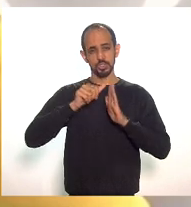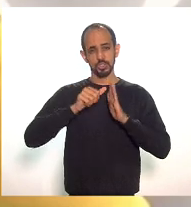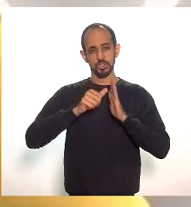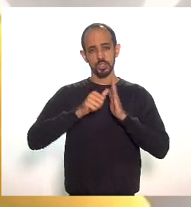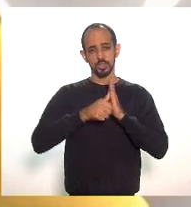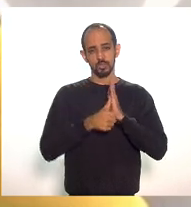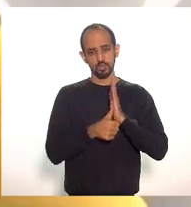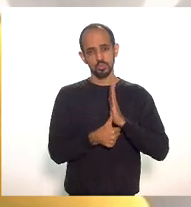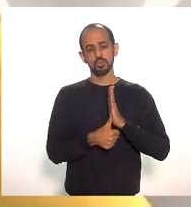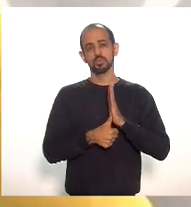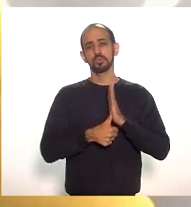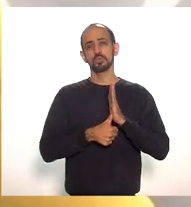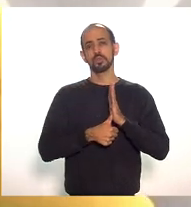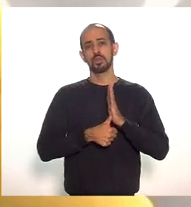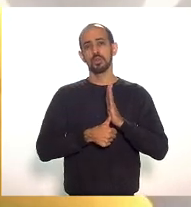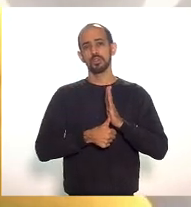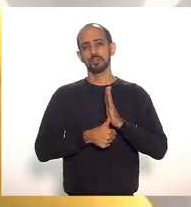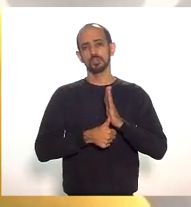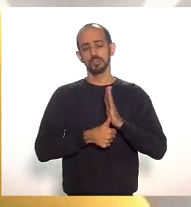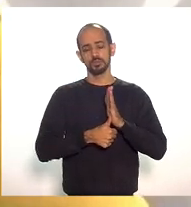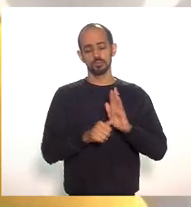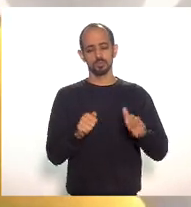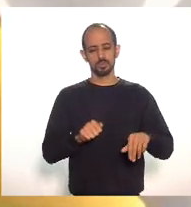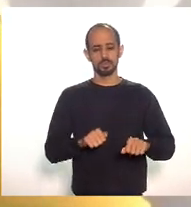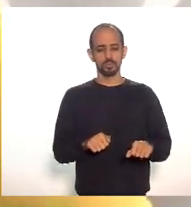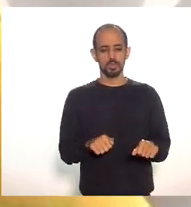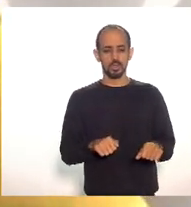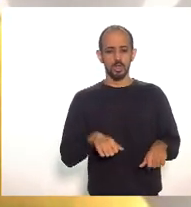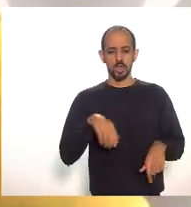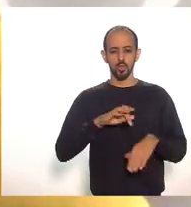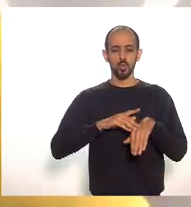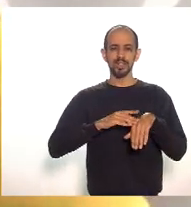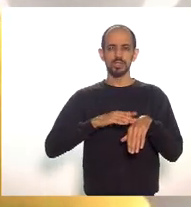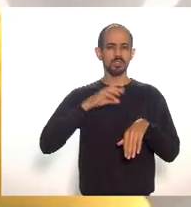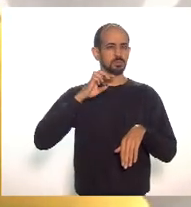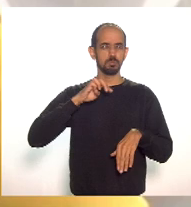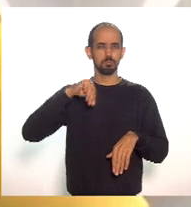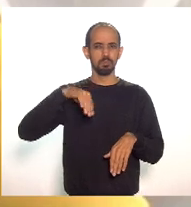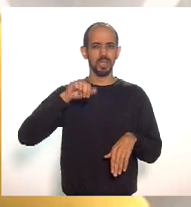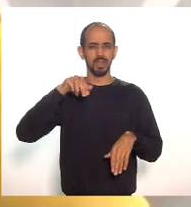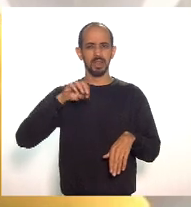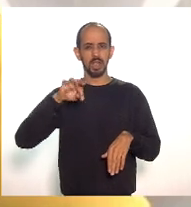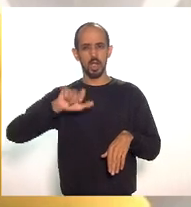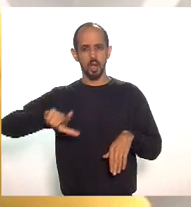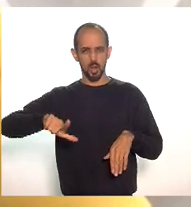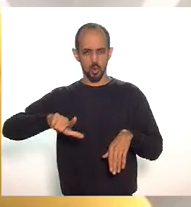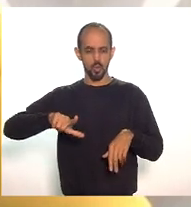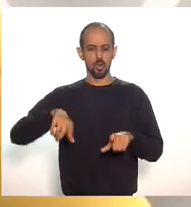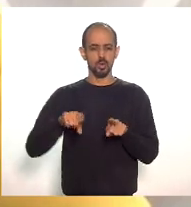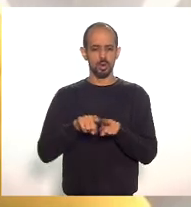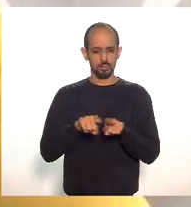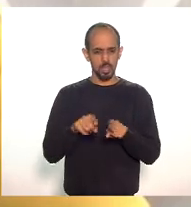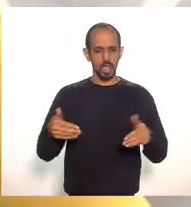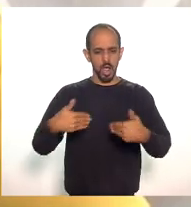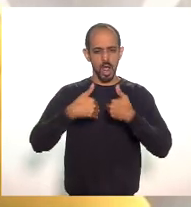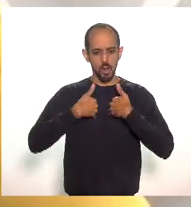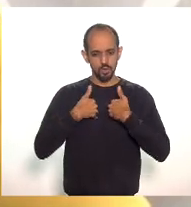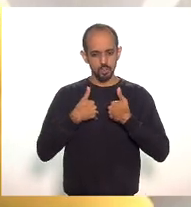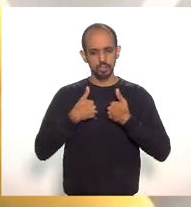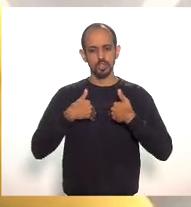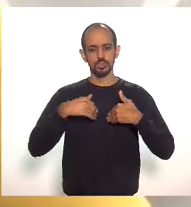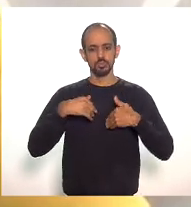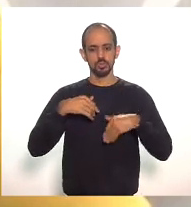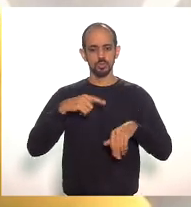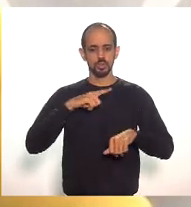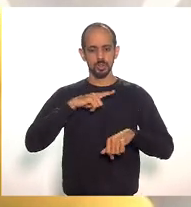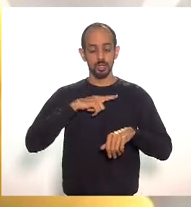de doença criança mental né Veja aqui a inclusão dos de transtorno do autismo eu sou a autora de um projeto de